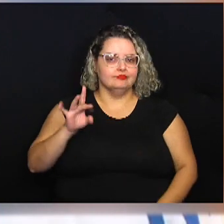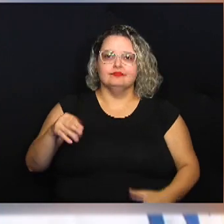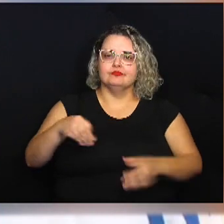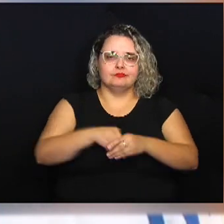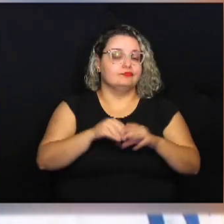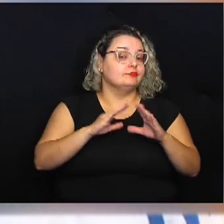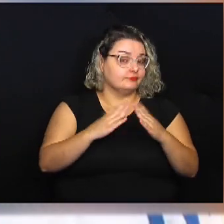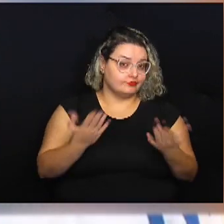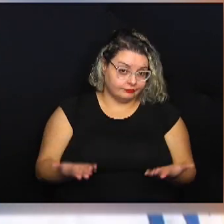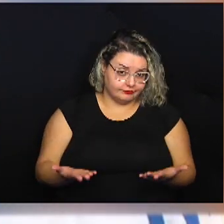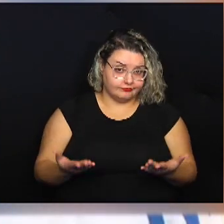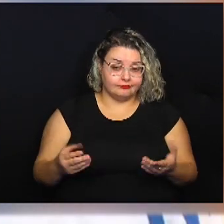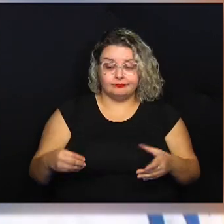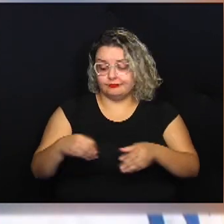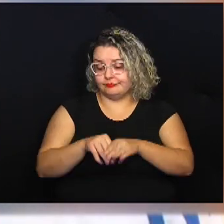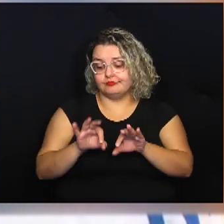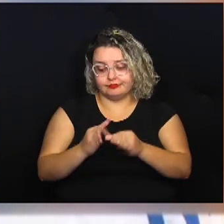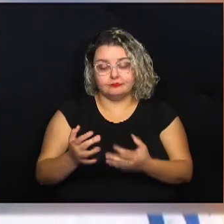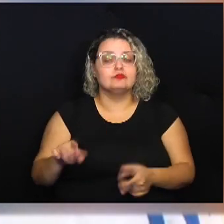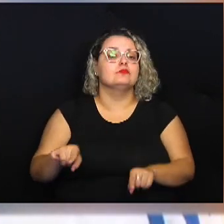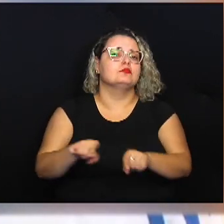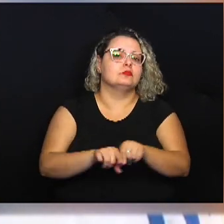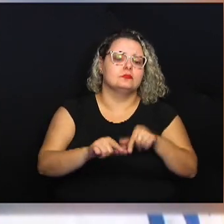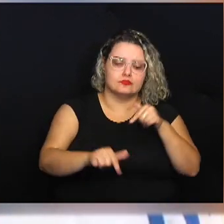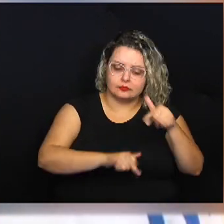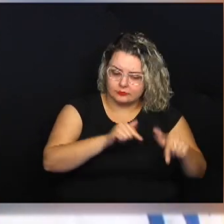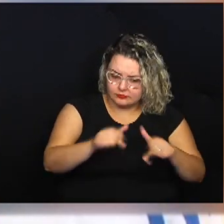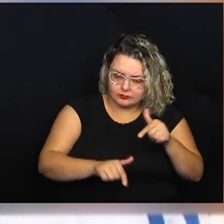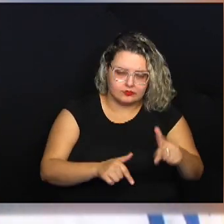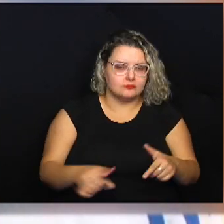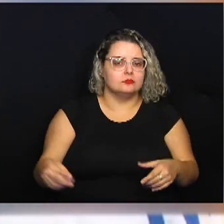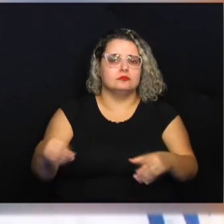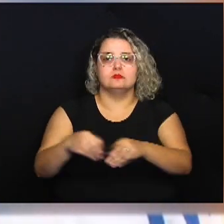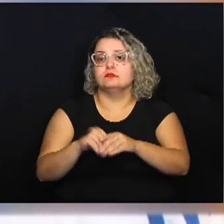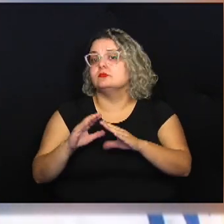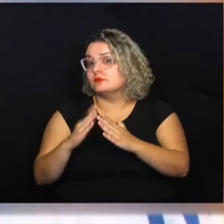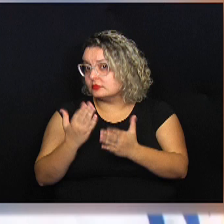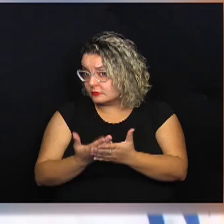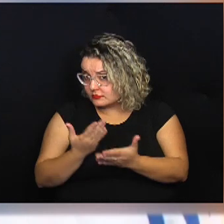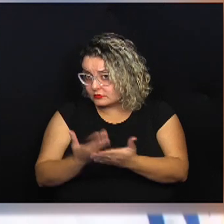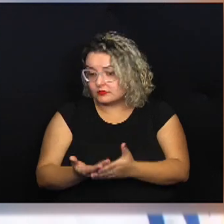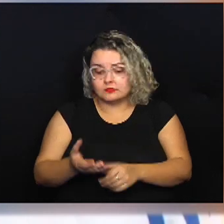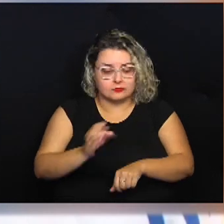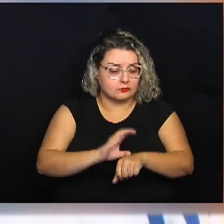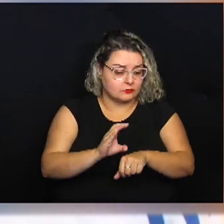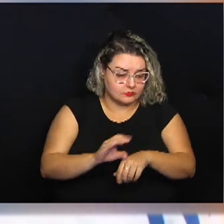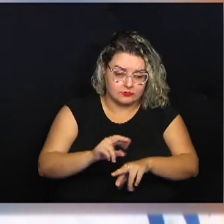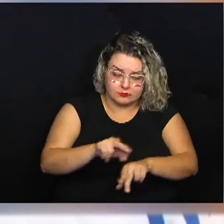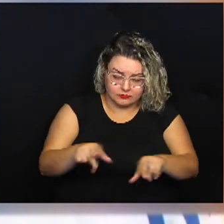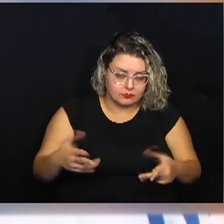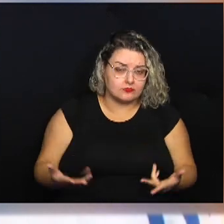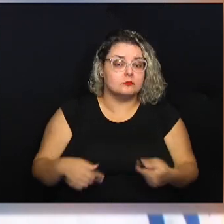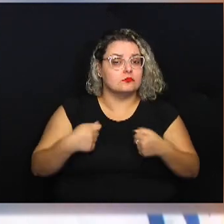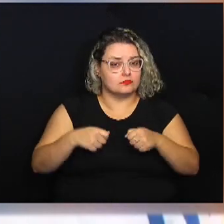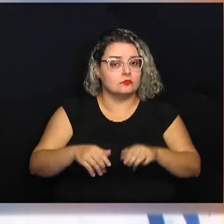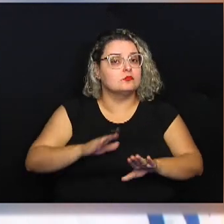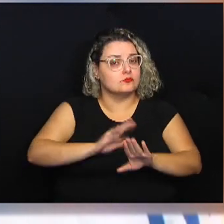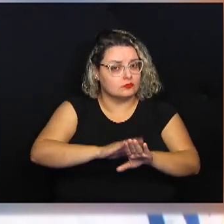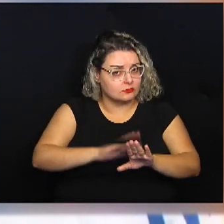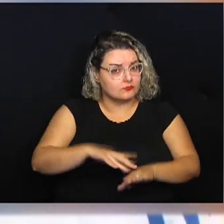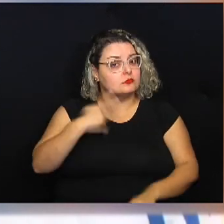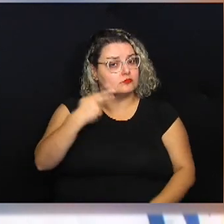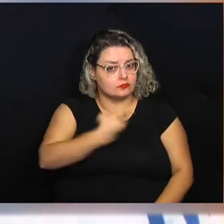uma casa, como também no ambiente de trabalho, nas escolas. Então, precisamos de medidas e políticas